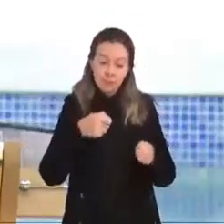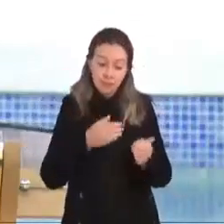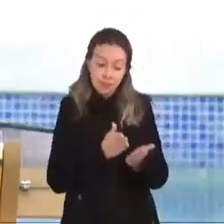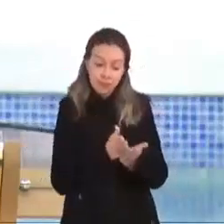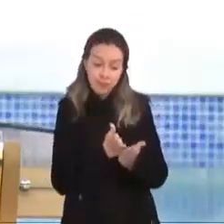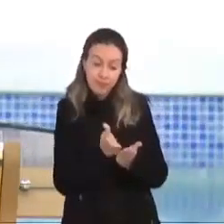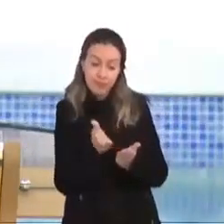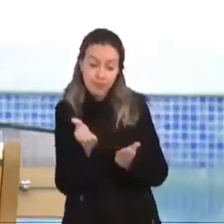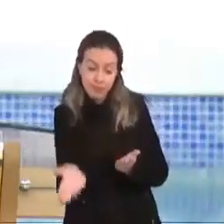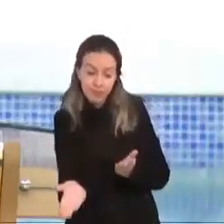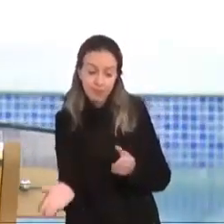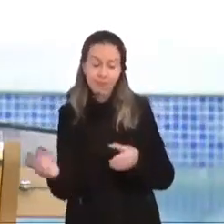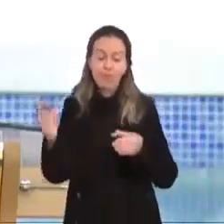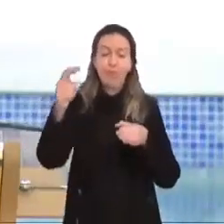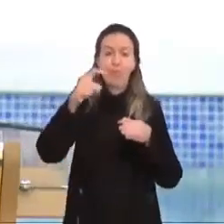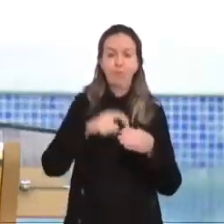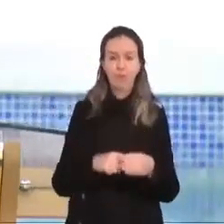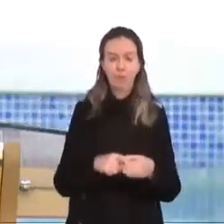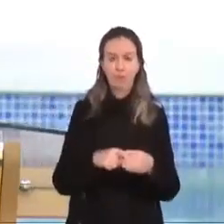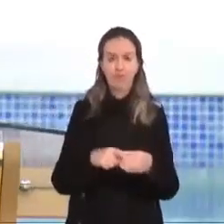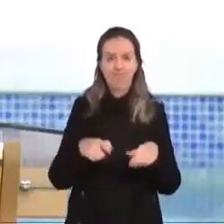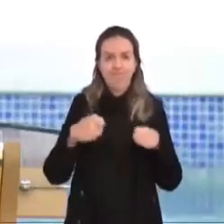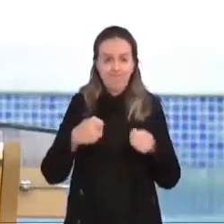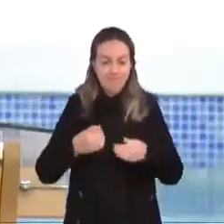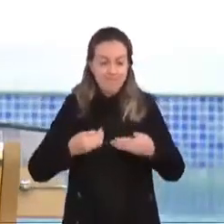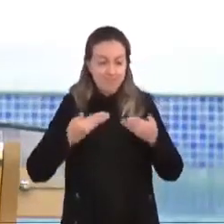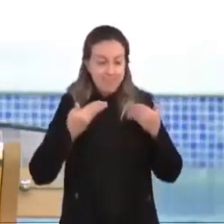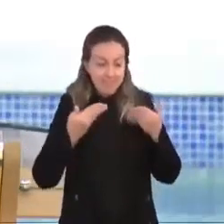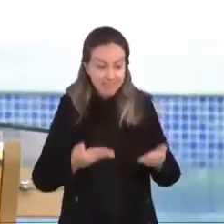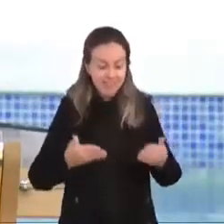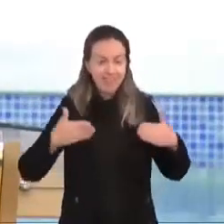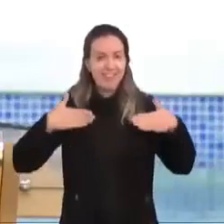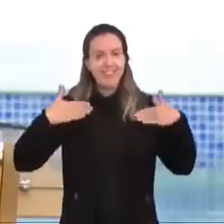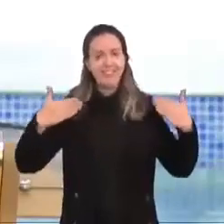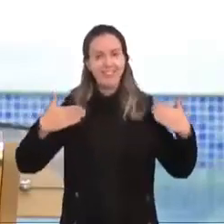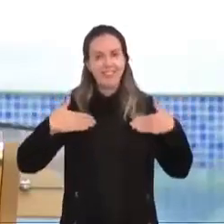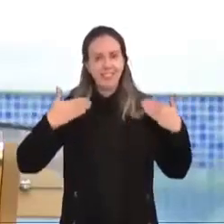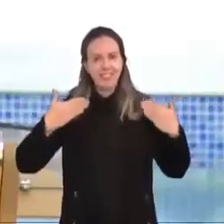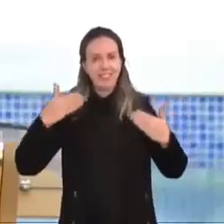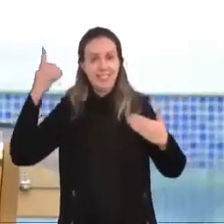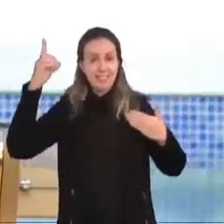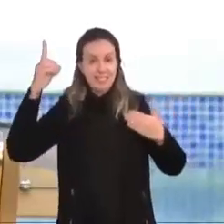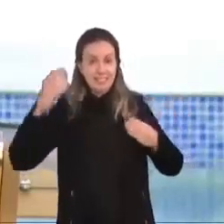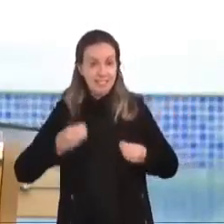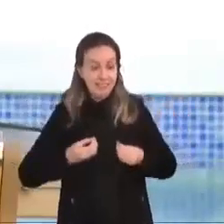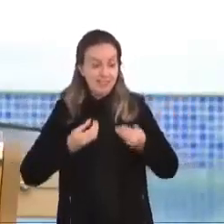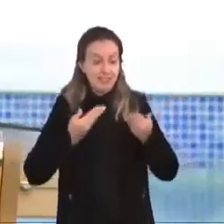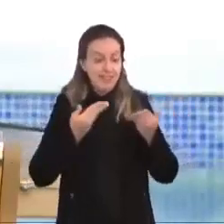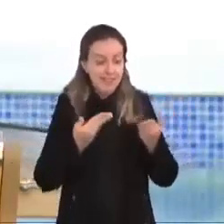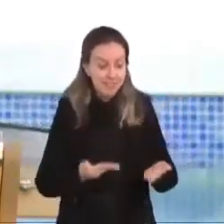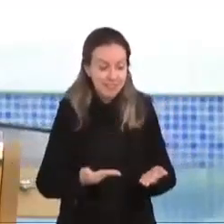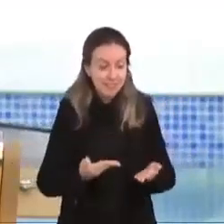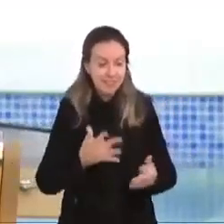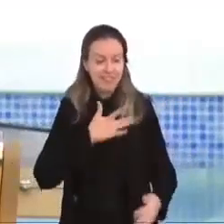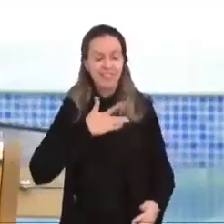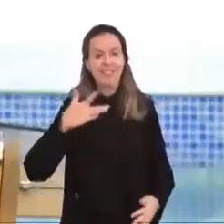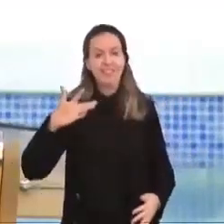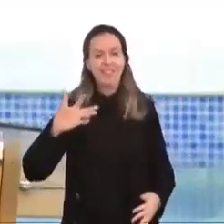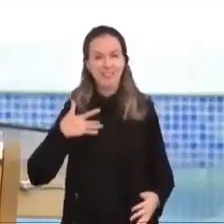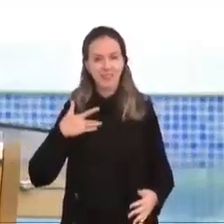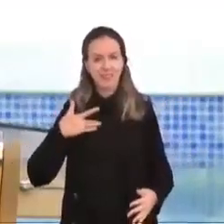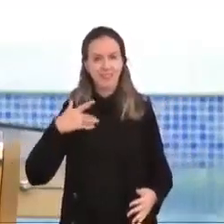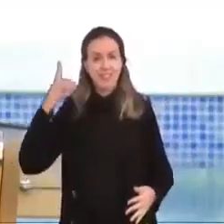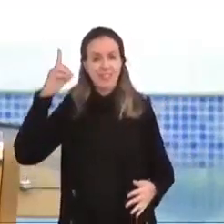lhes faltará alegria, saúde, não lhes faltará força, não